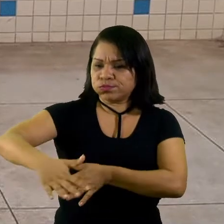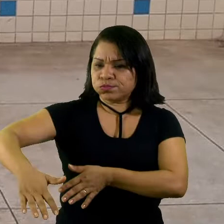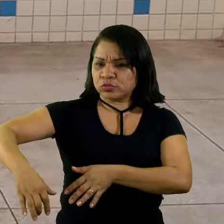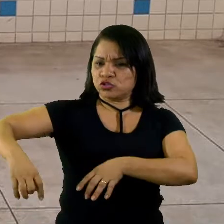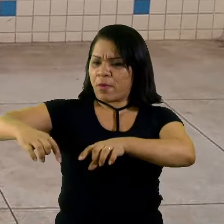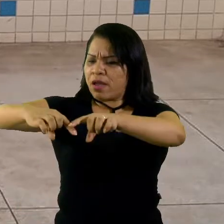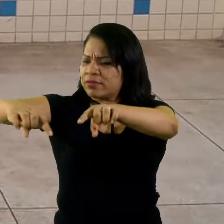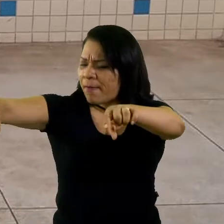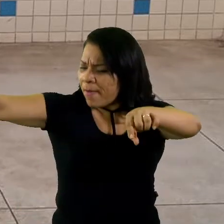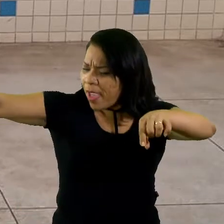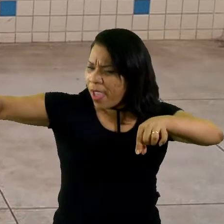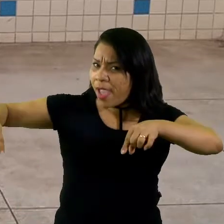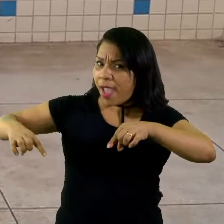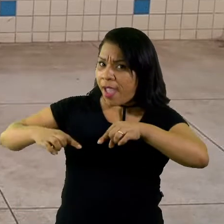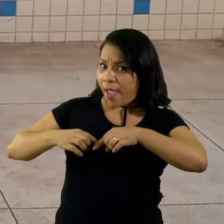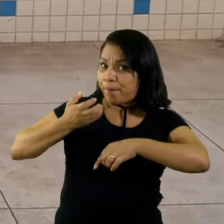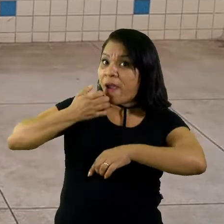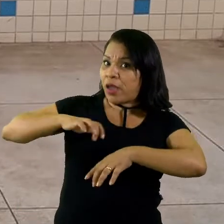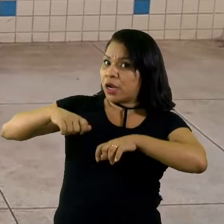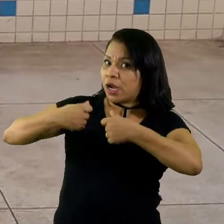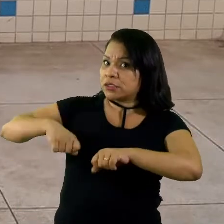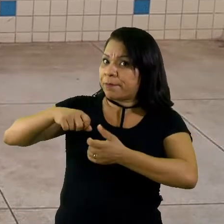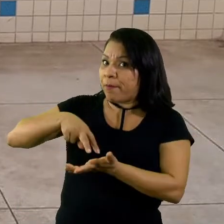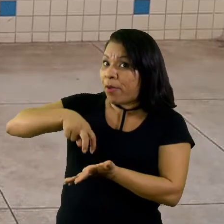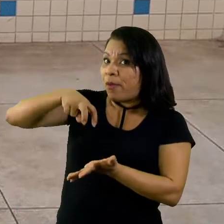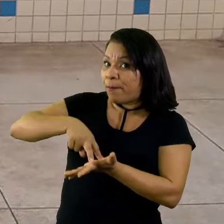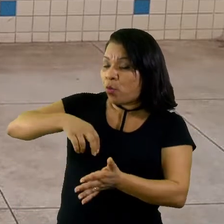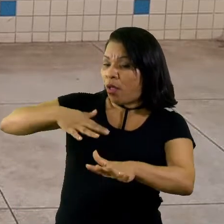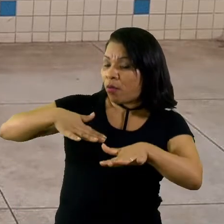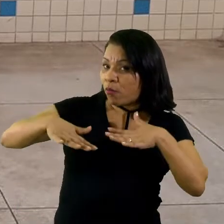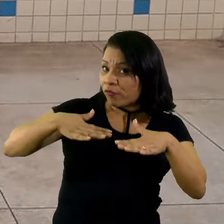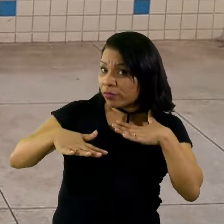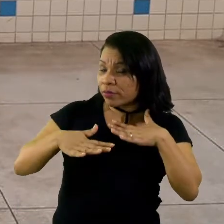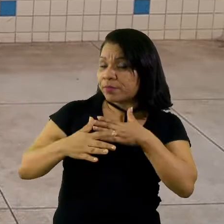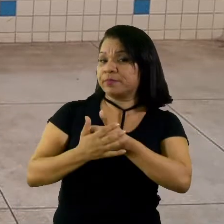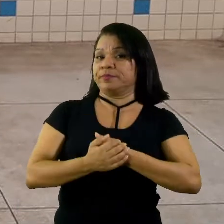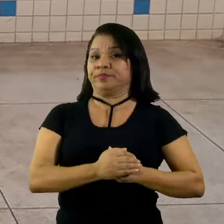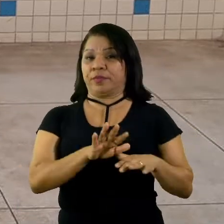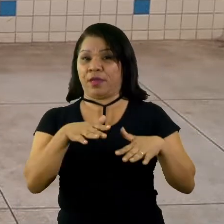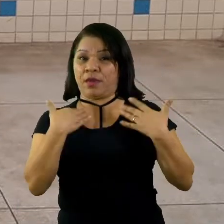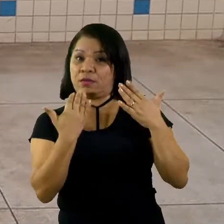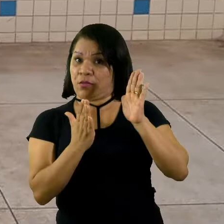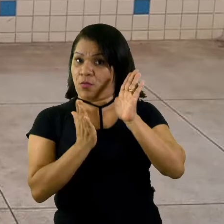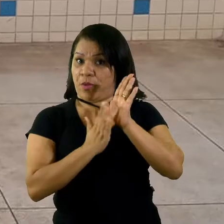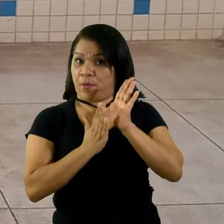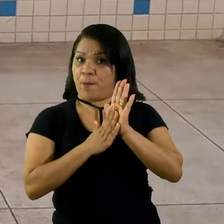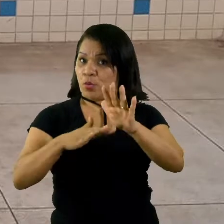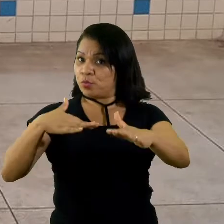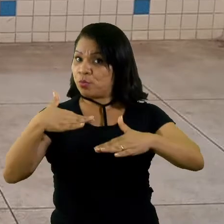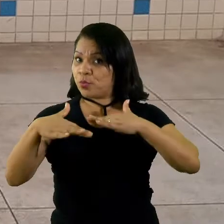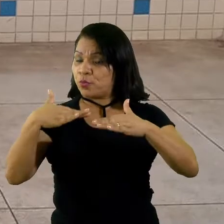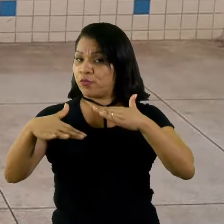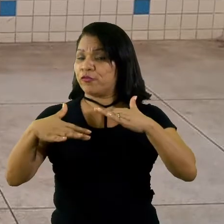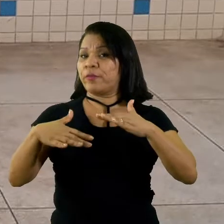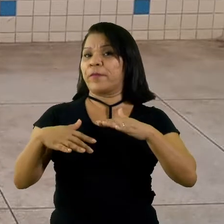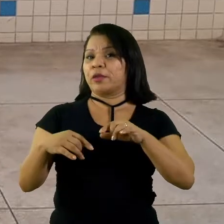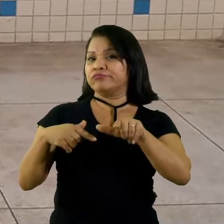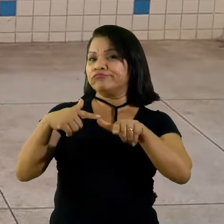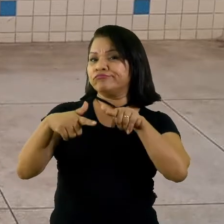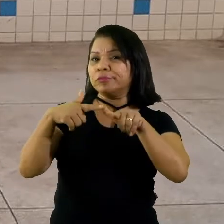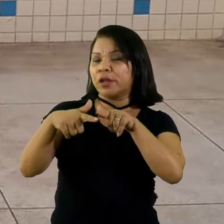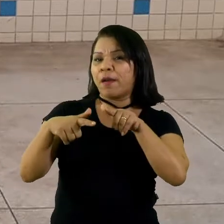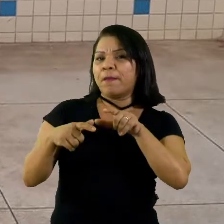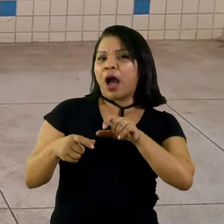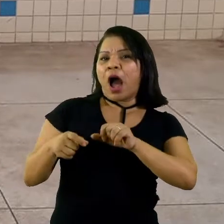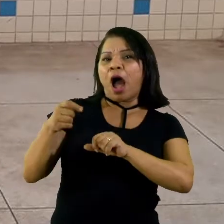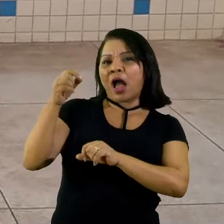pular, se movimentar. Lembrando que essa proposta de movimento, ela trabalha o cognitivo,